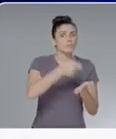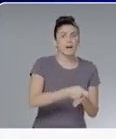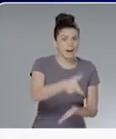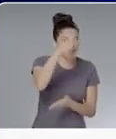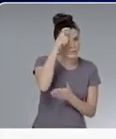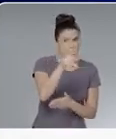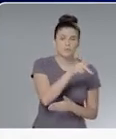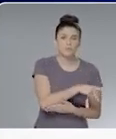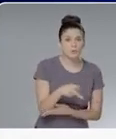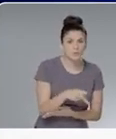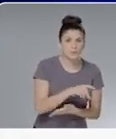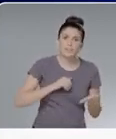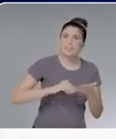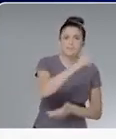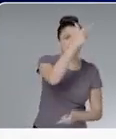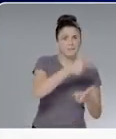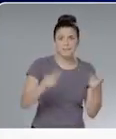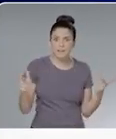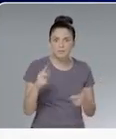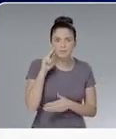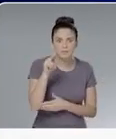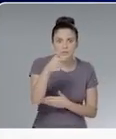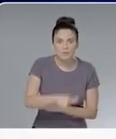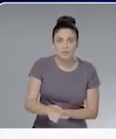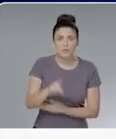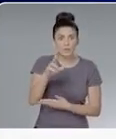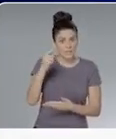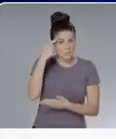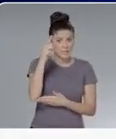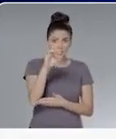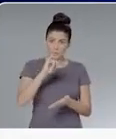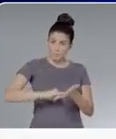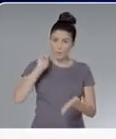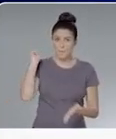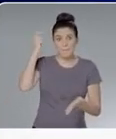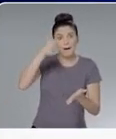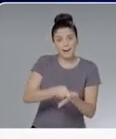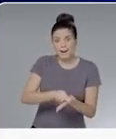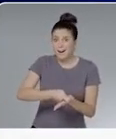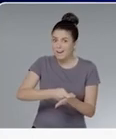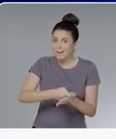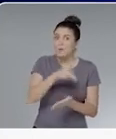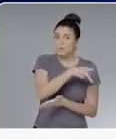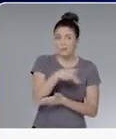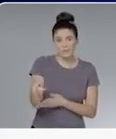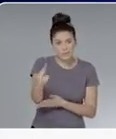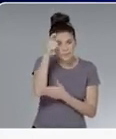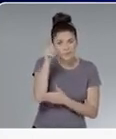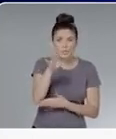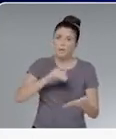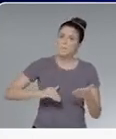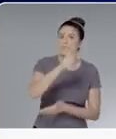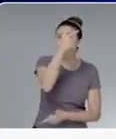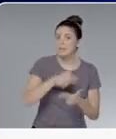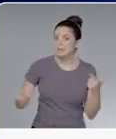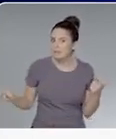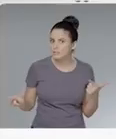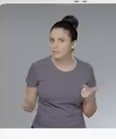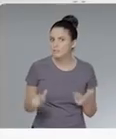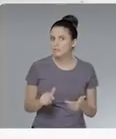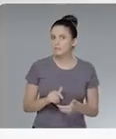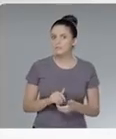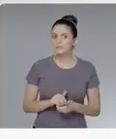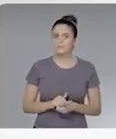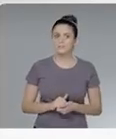imposto de vocês para pagar o diabo dos professores. Demita metade. Ouça de novo. Vocês estão pensando só no imposto de vocês para pagar o diabo dos professores. Demita metade.